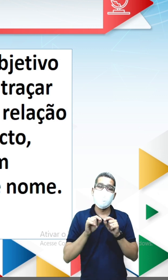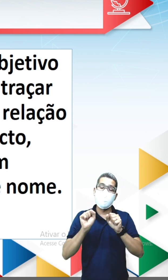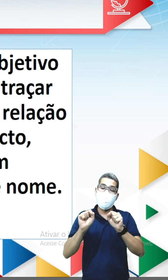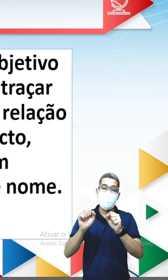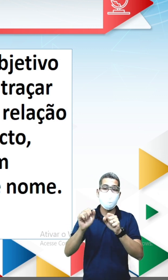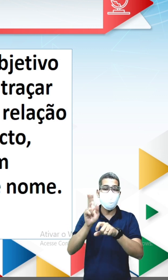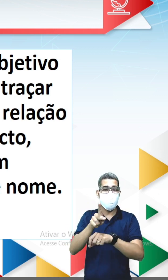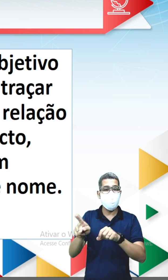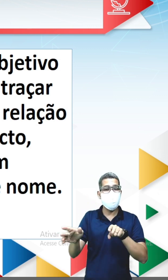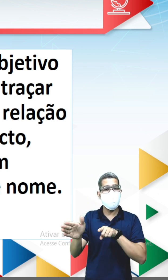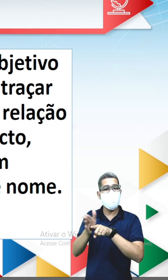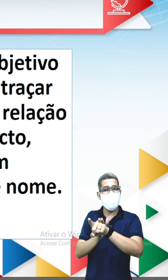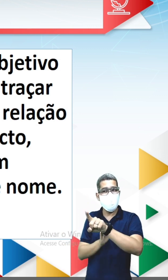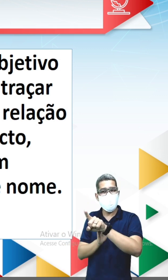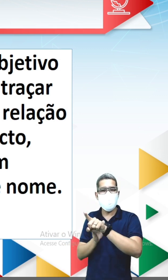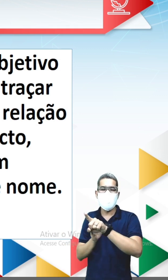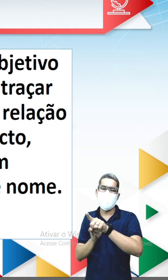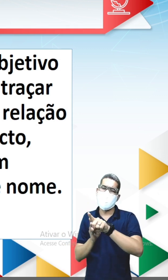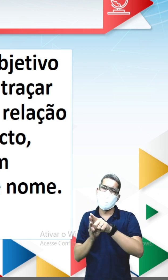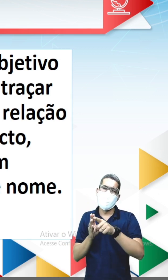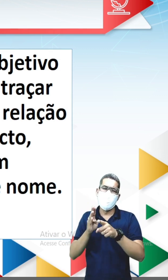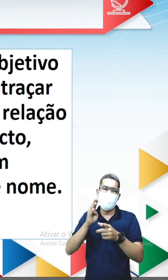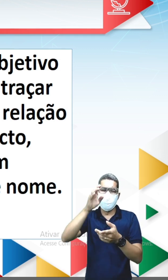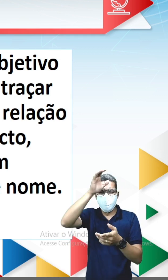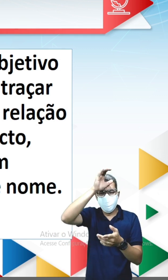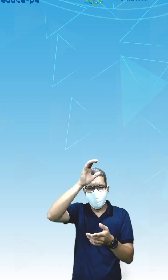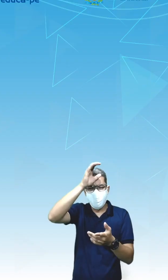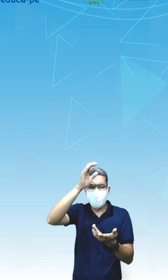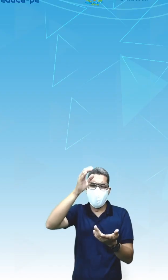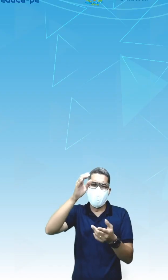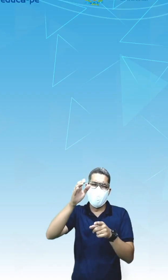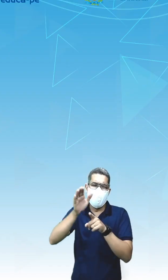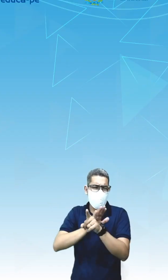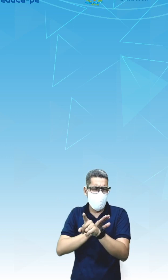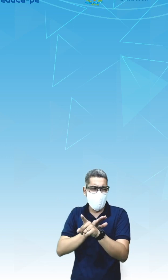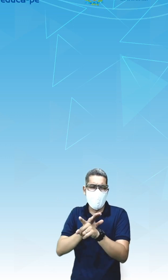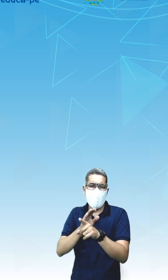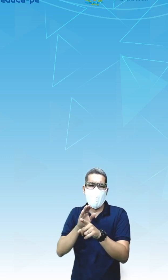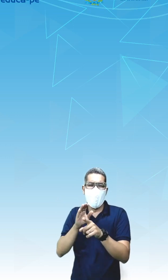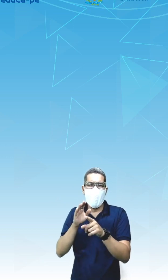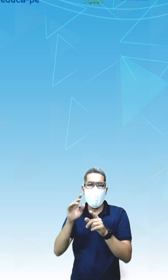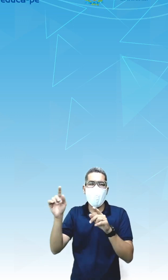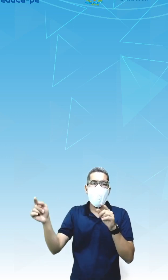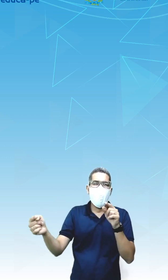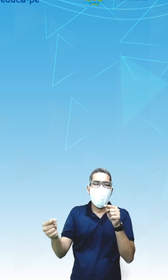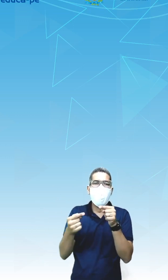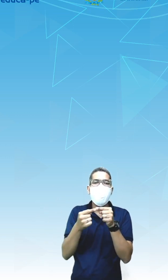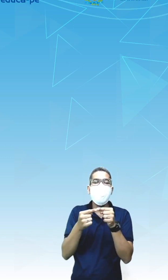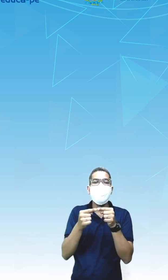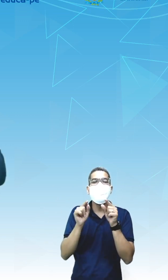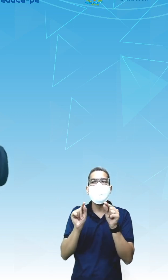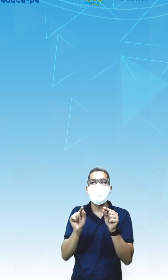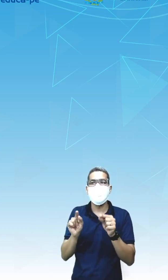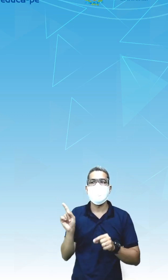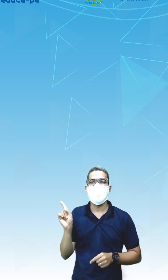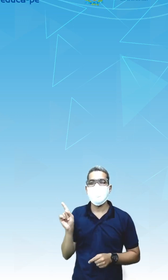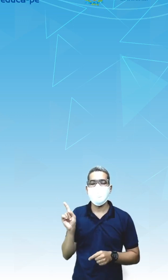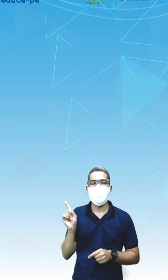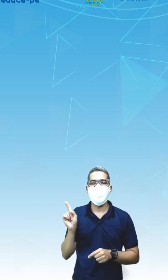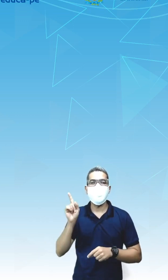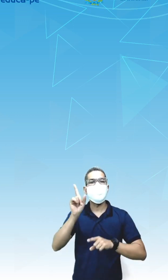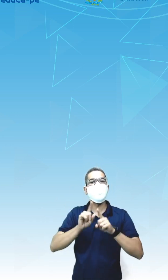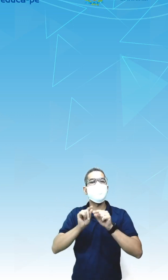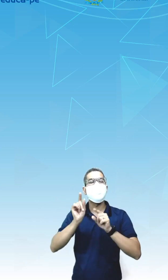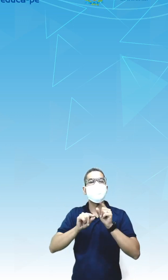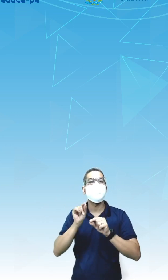vocês, a professora de vocês, a tia de vocês, qual é o objetivo da rosa dos ventos, meus cotocos de gente